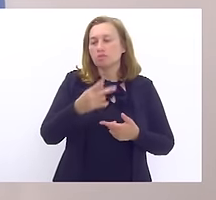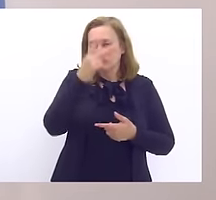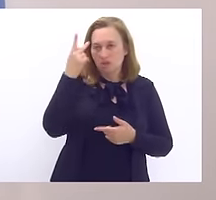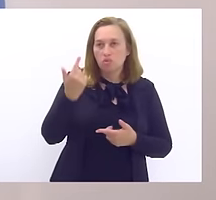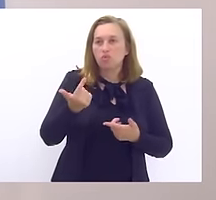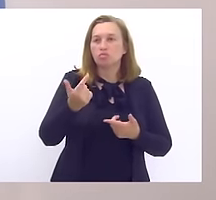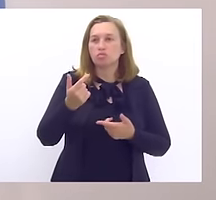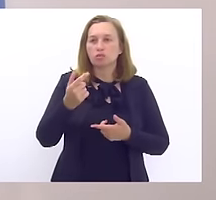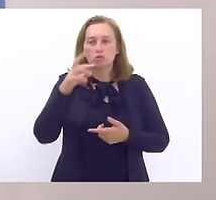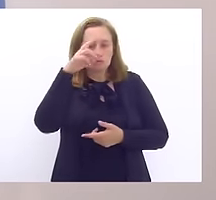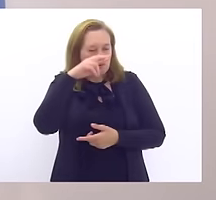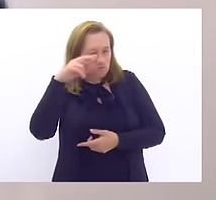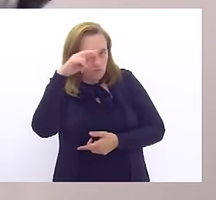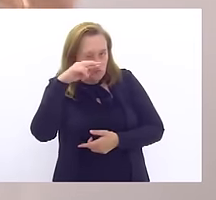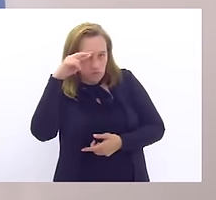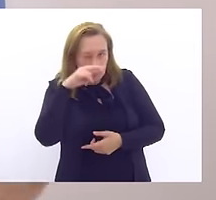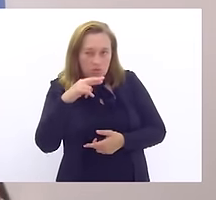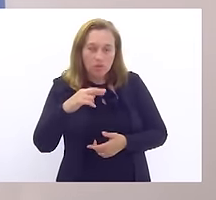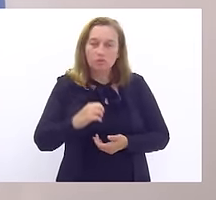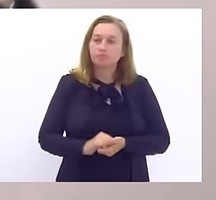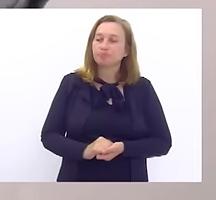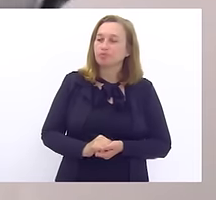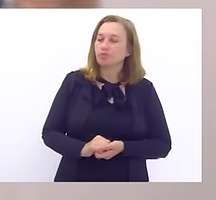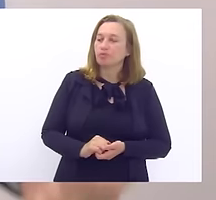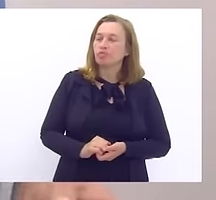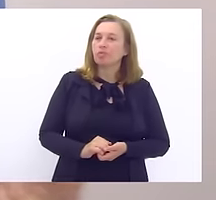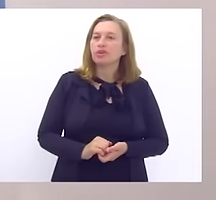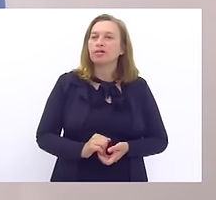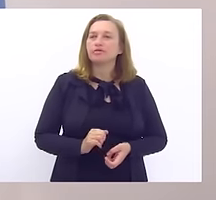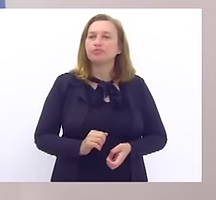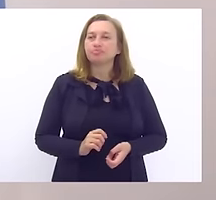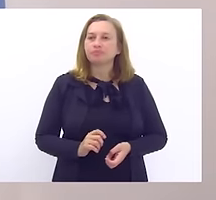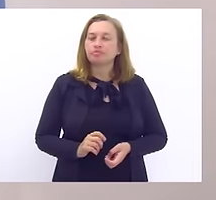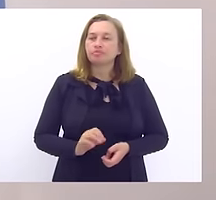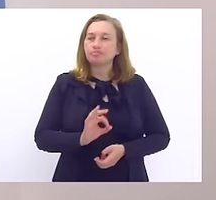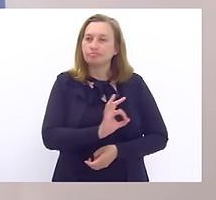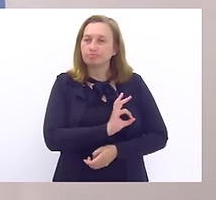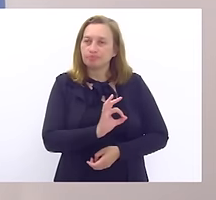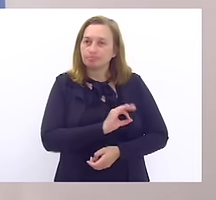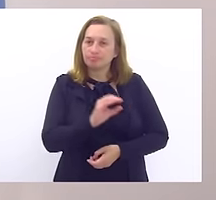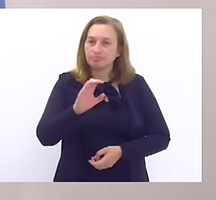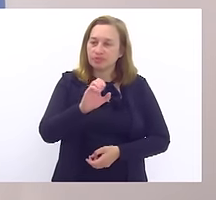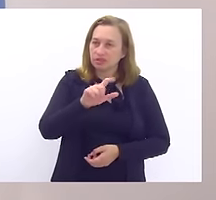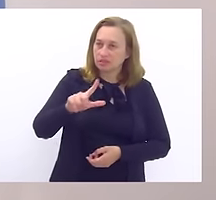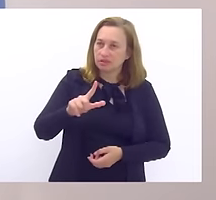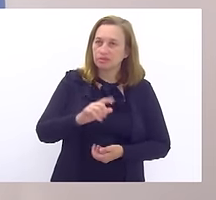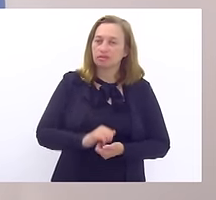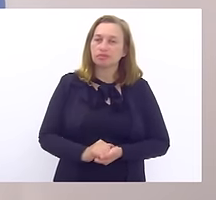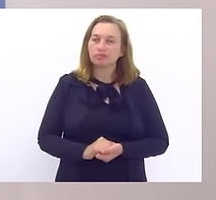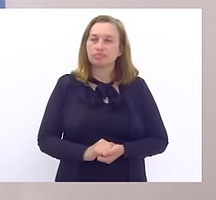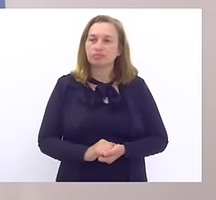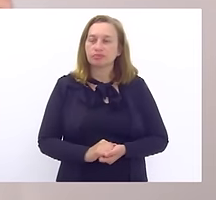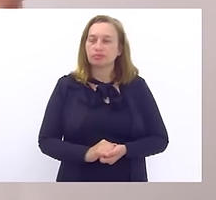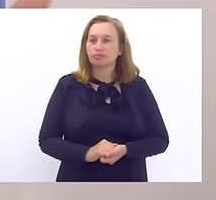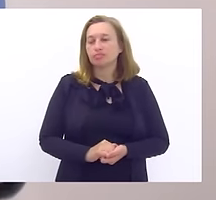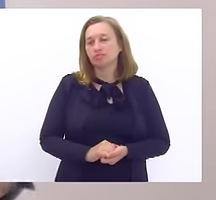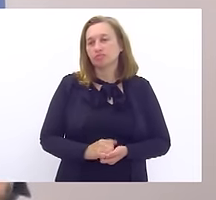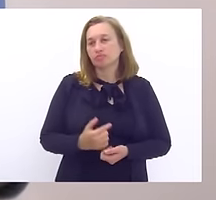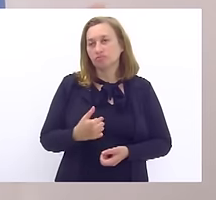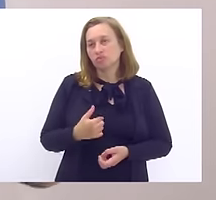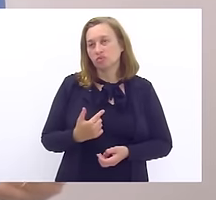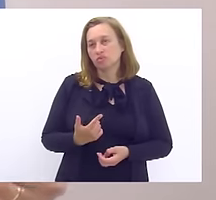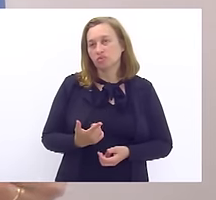utilizar uma força especializada uma força nobre que a polícia civil numa missão como essa eu já considero um